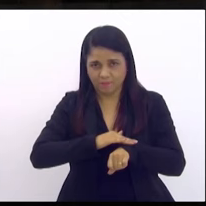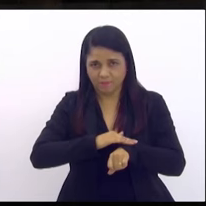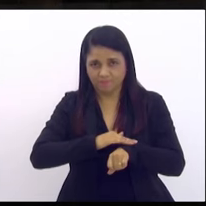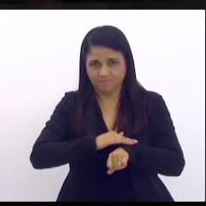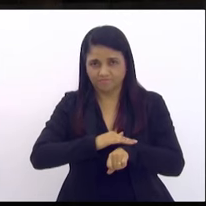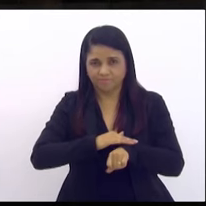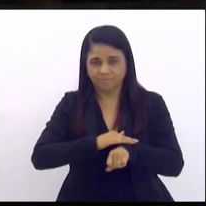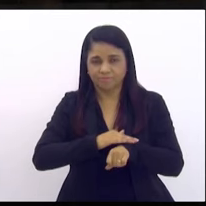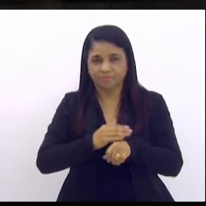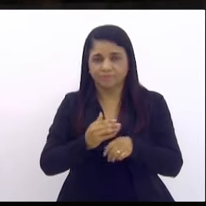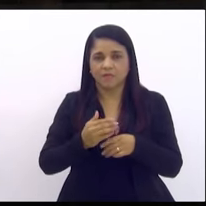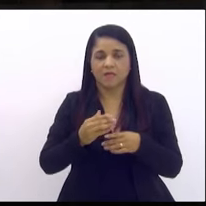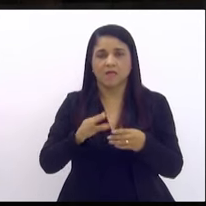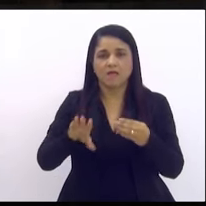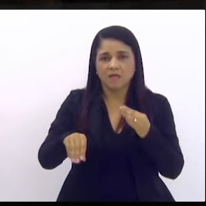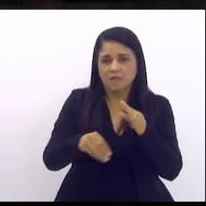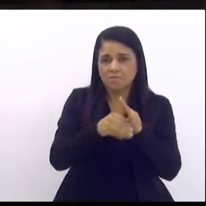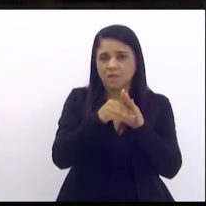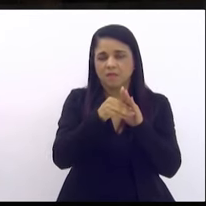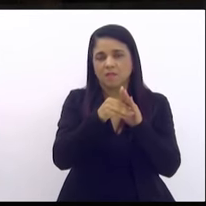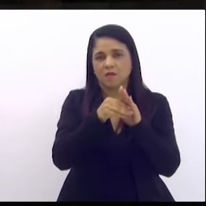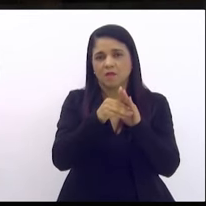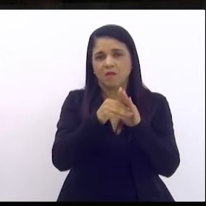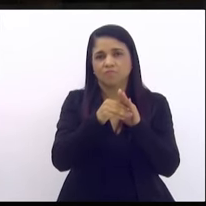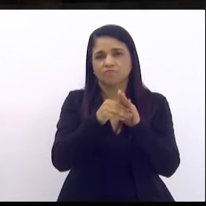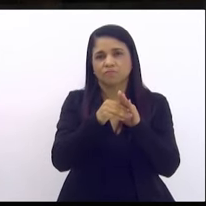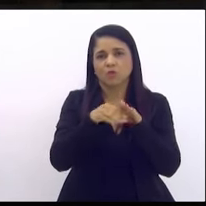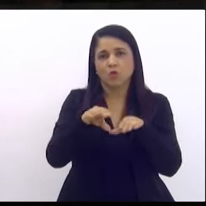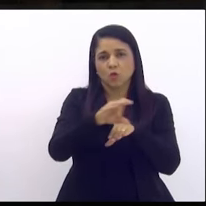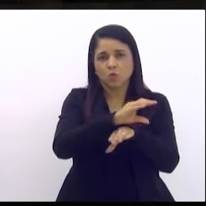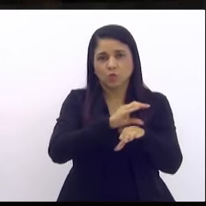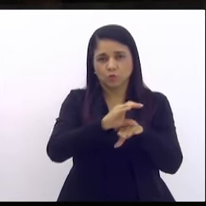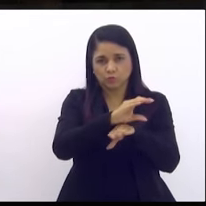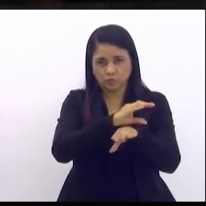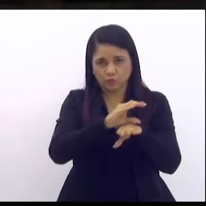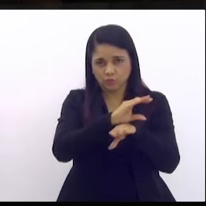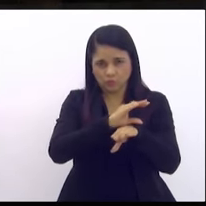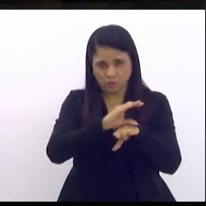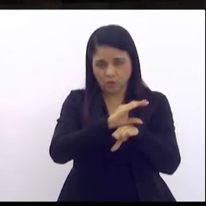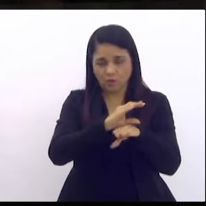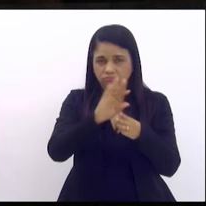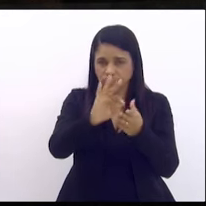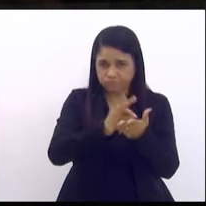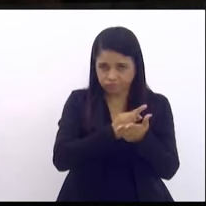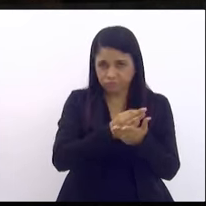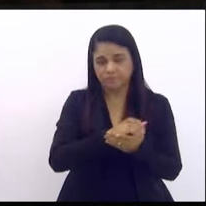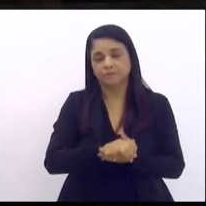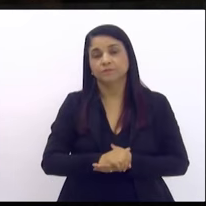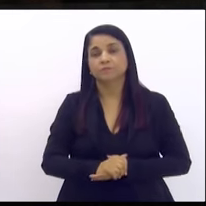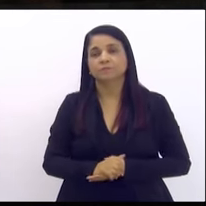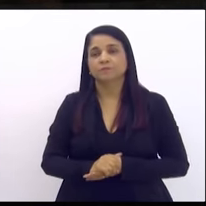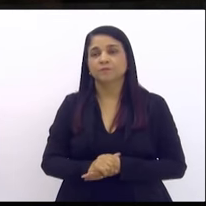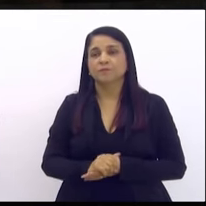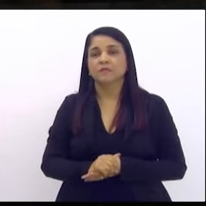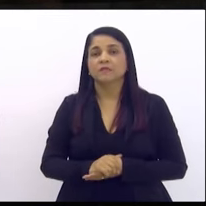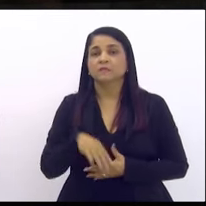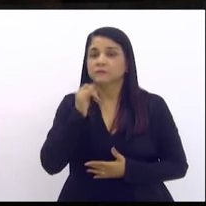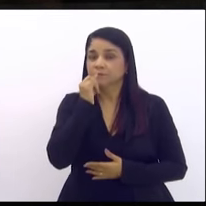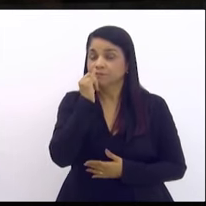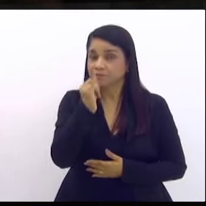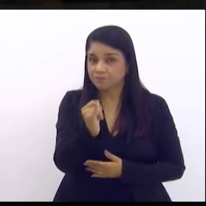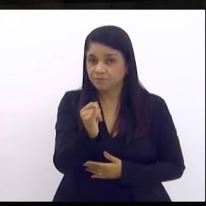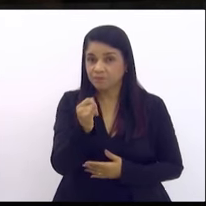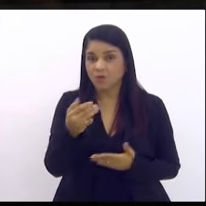emenda constitucional venha a ser promulgada e dizia isso deputada Lucinha